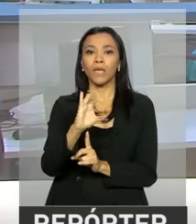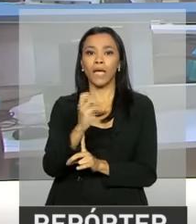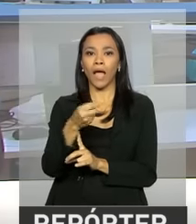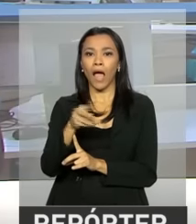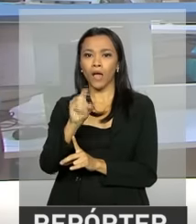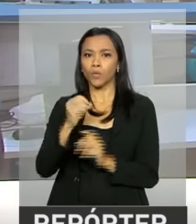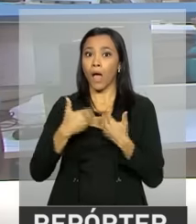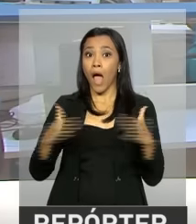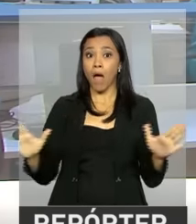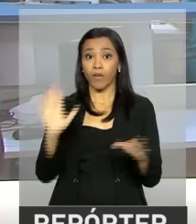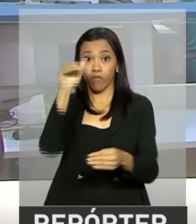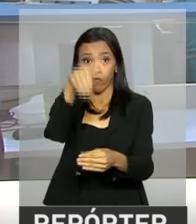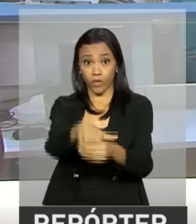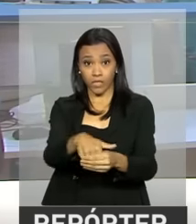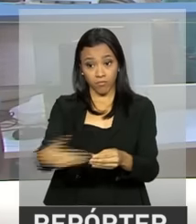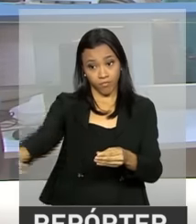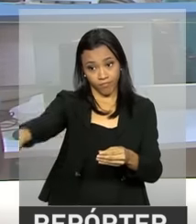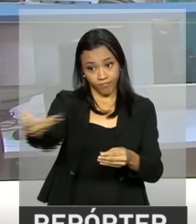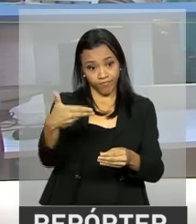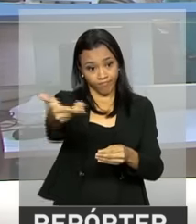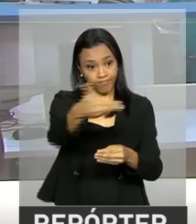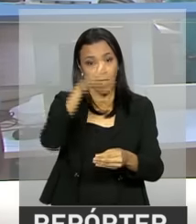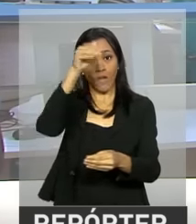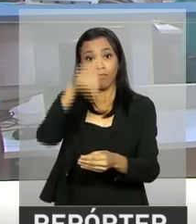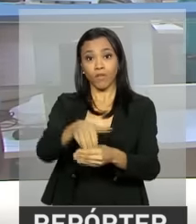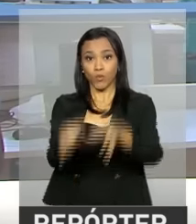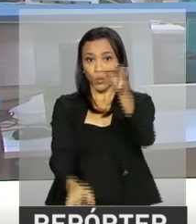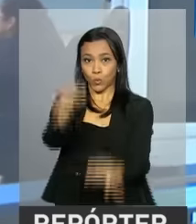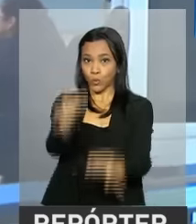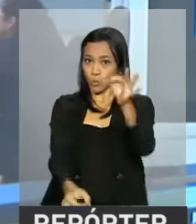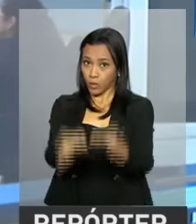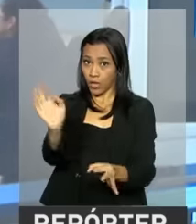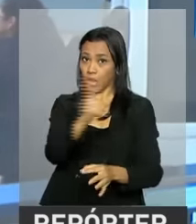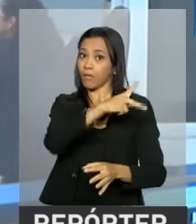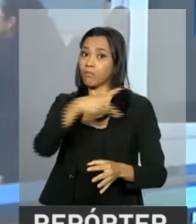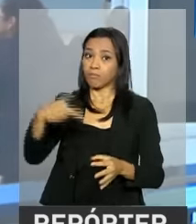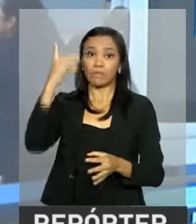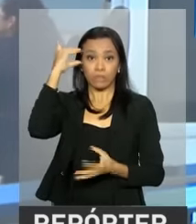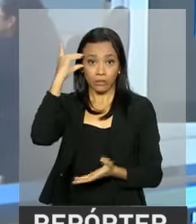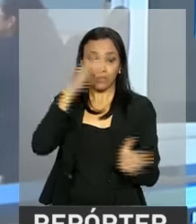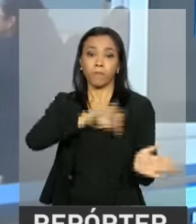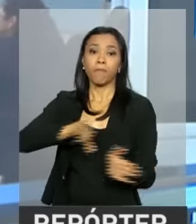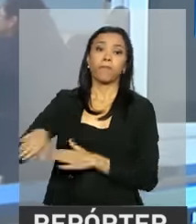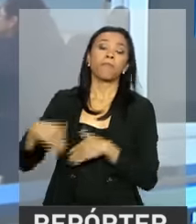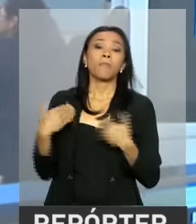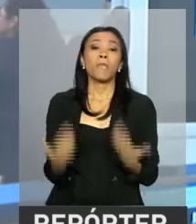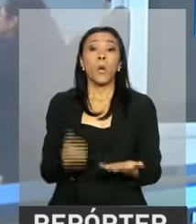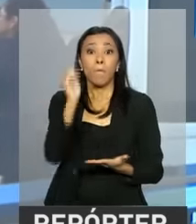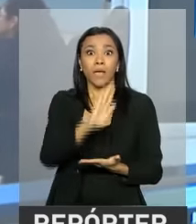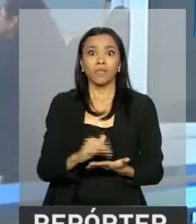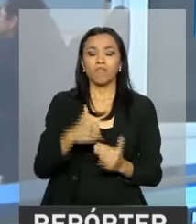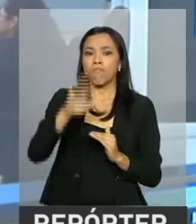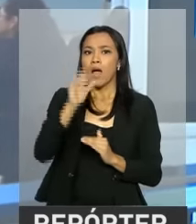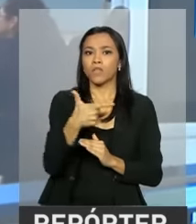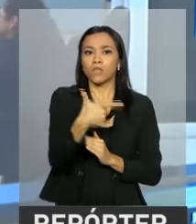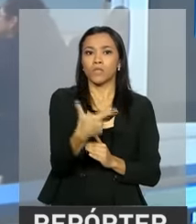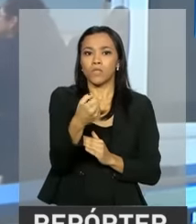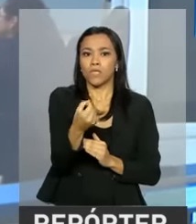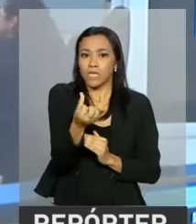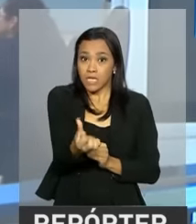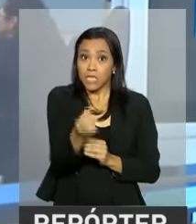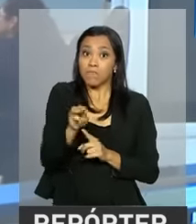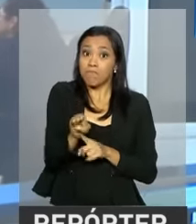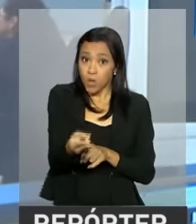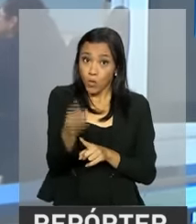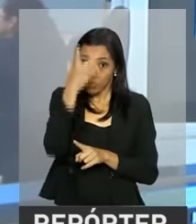votação para que os senadores julguem Dilma Rousseff e o Brasil tem mais de 206 milhões de habitantes